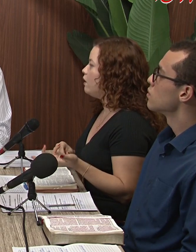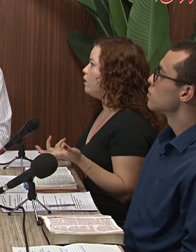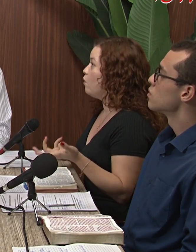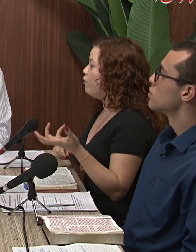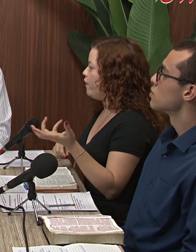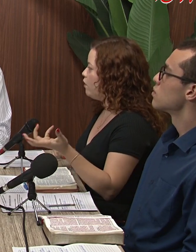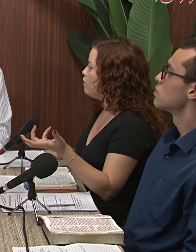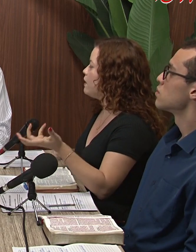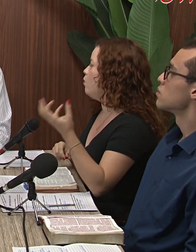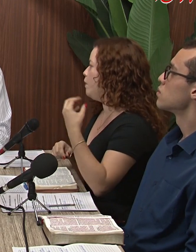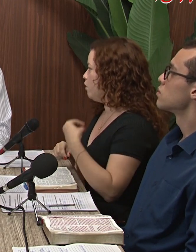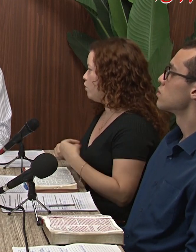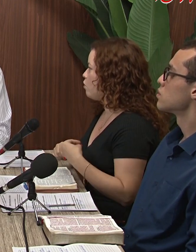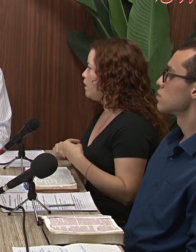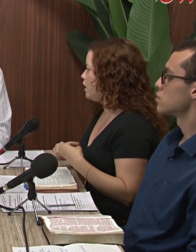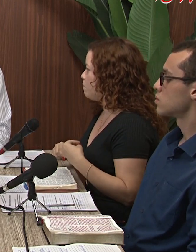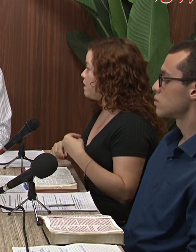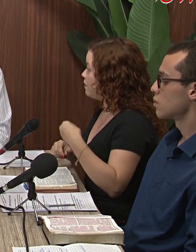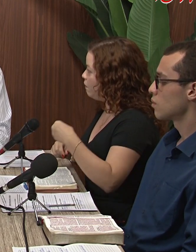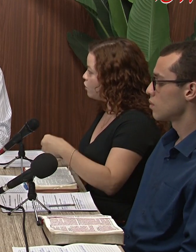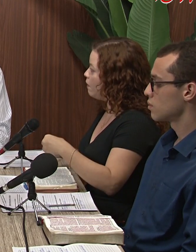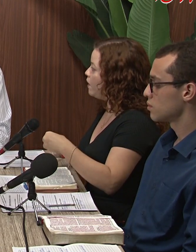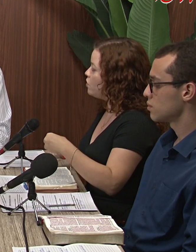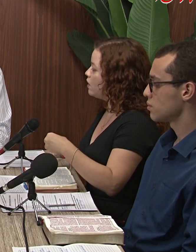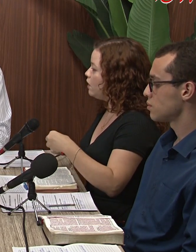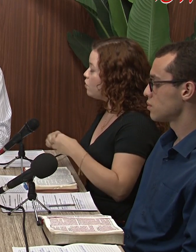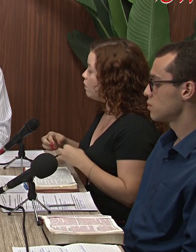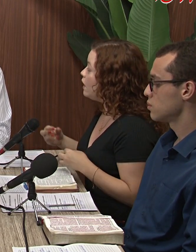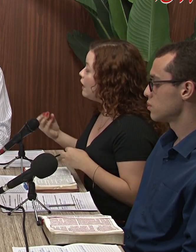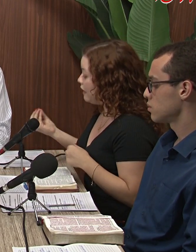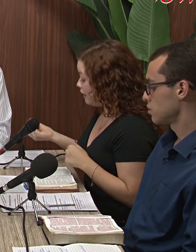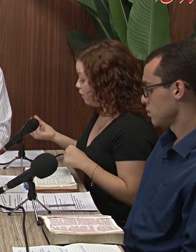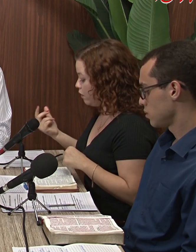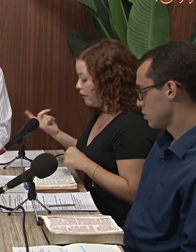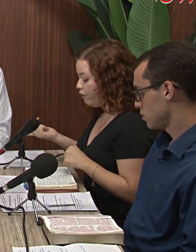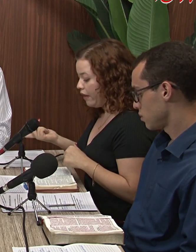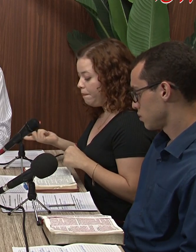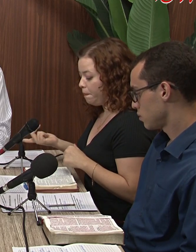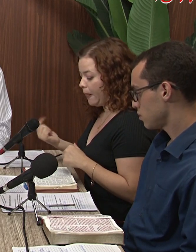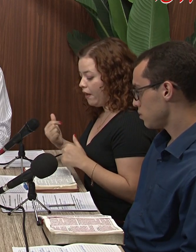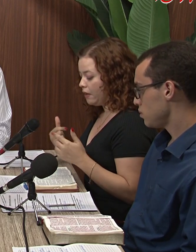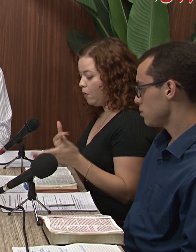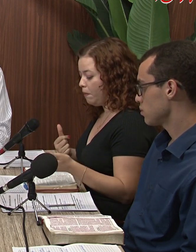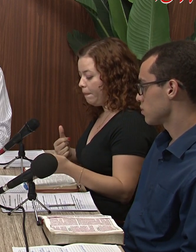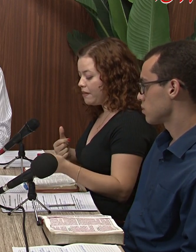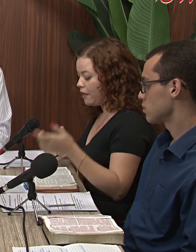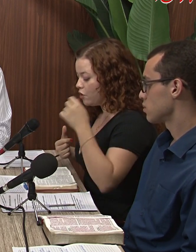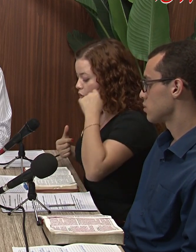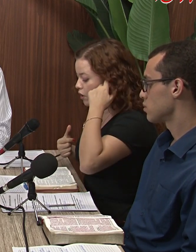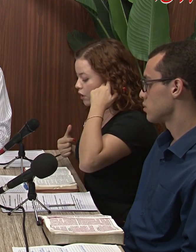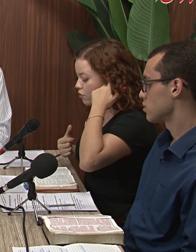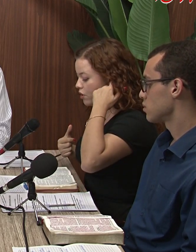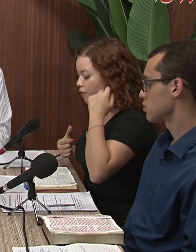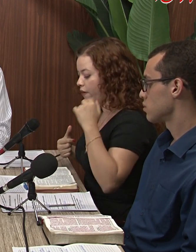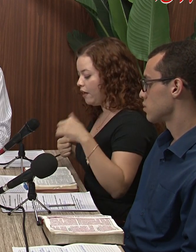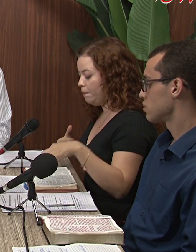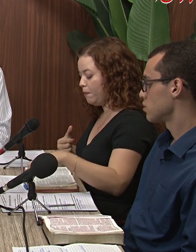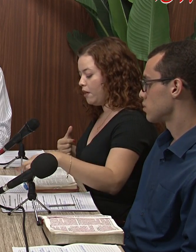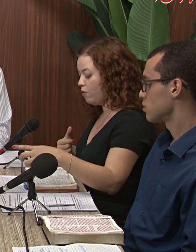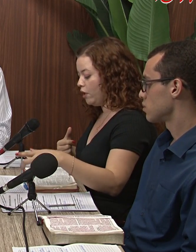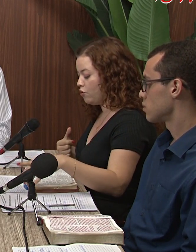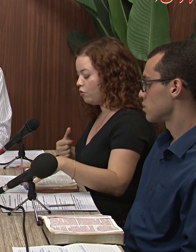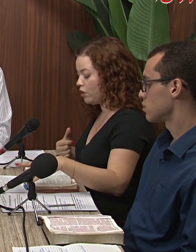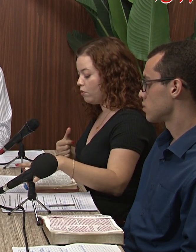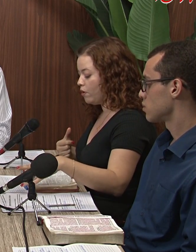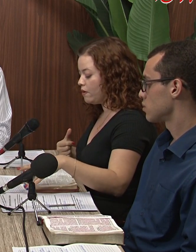Senhor, aquilo que é o governo do Senhor, porque nós como igreja precisamos ter a mente de Cristo, e aquilo que não vem. Tem até uma passagem em Coríntios que fala,